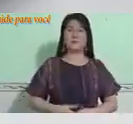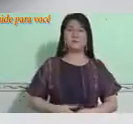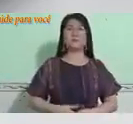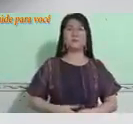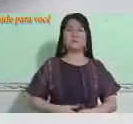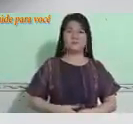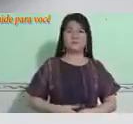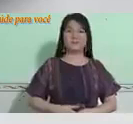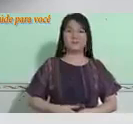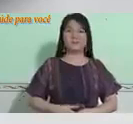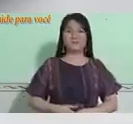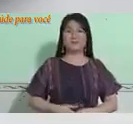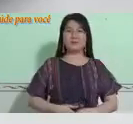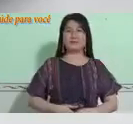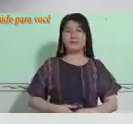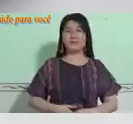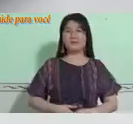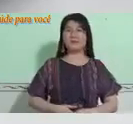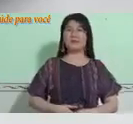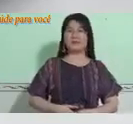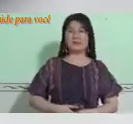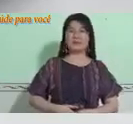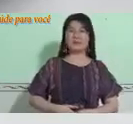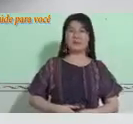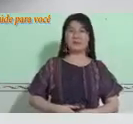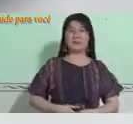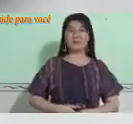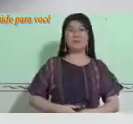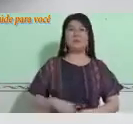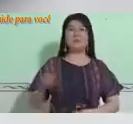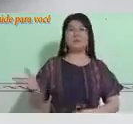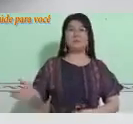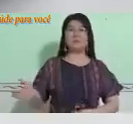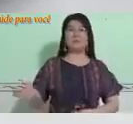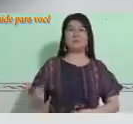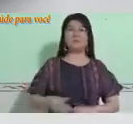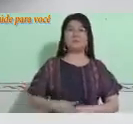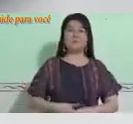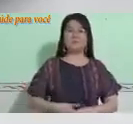vírgula, aplicar pomadas na pele por indicação do médico, vírgula, como povidine.